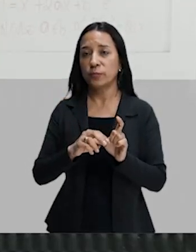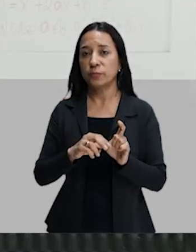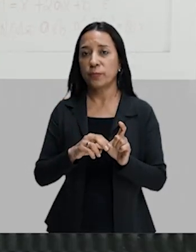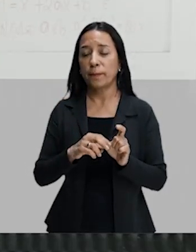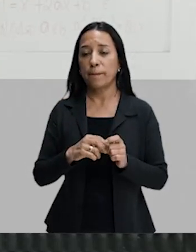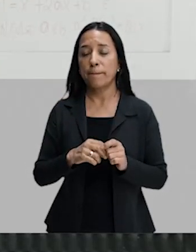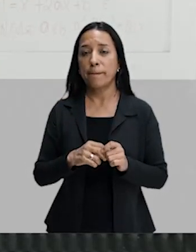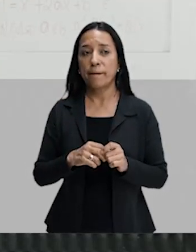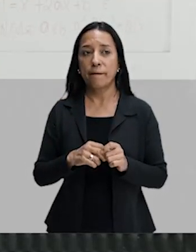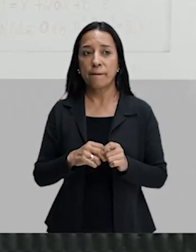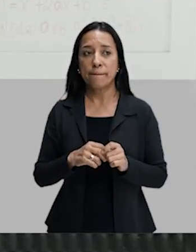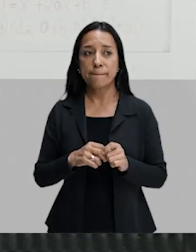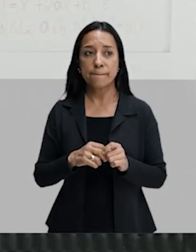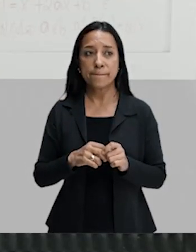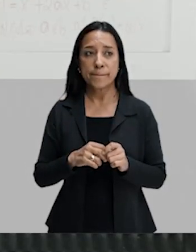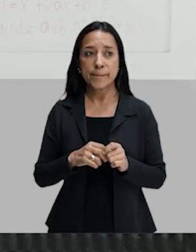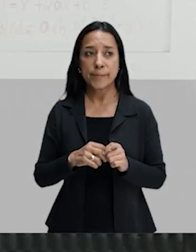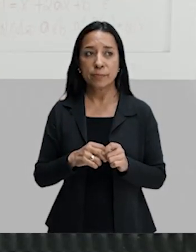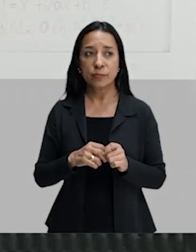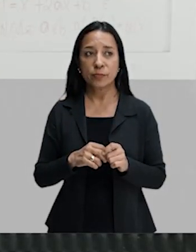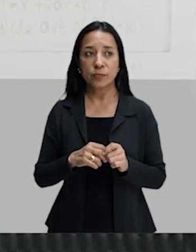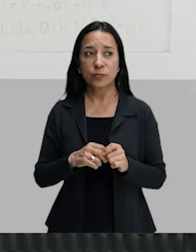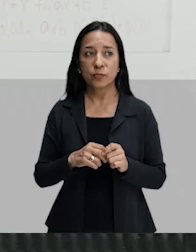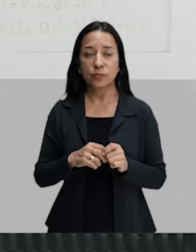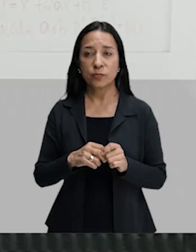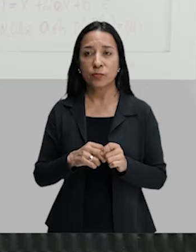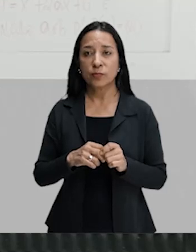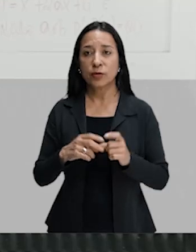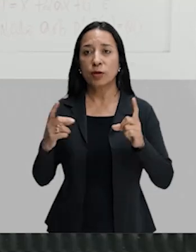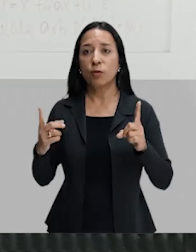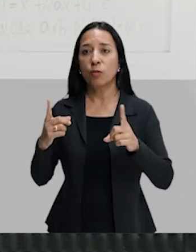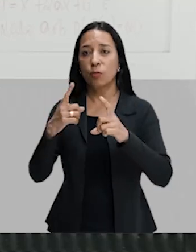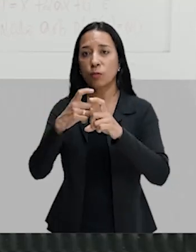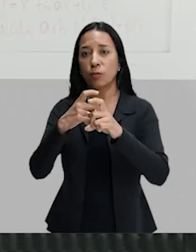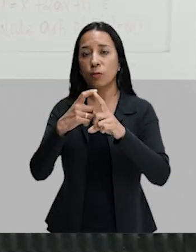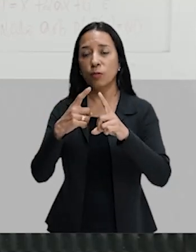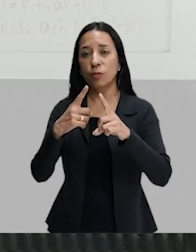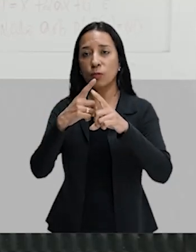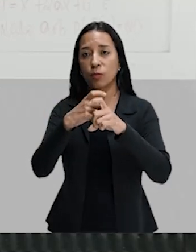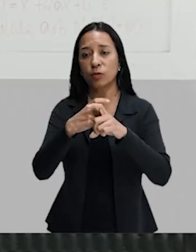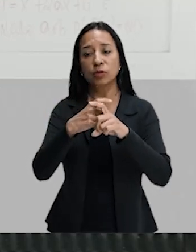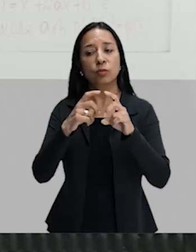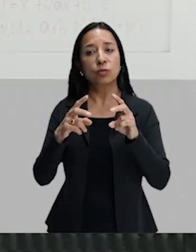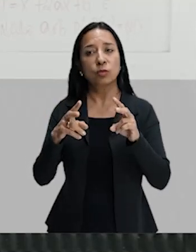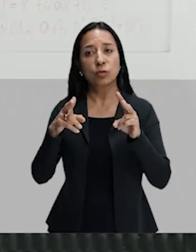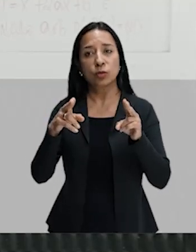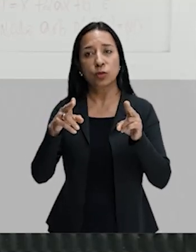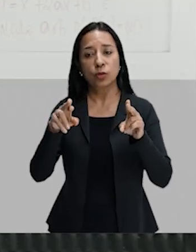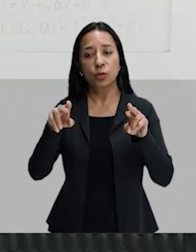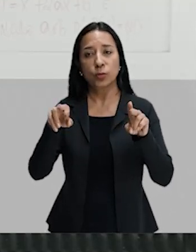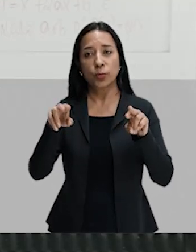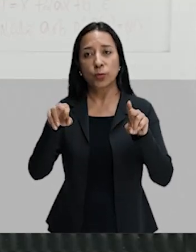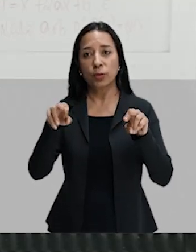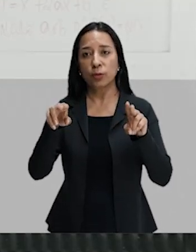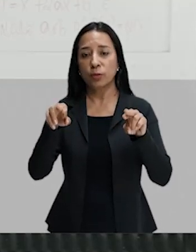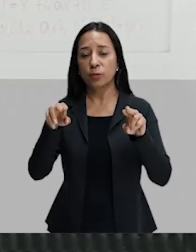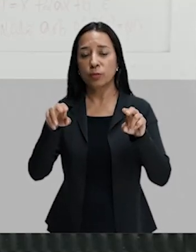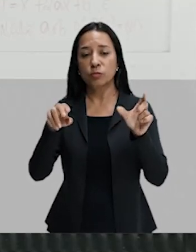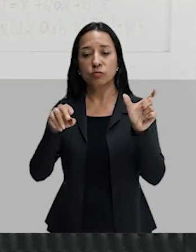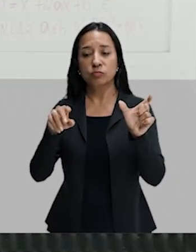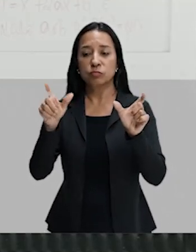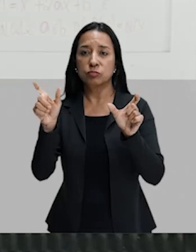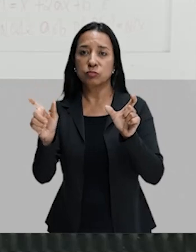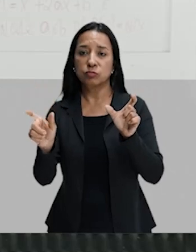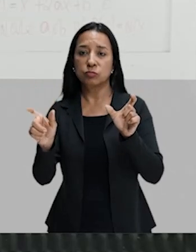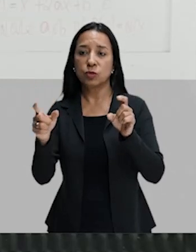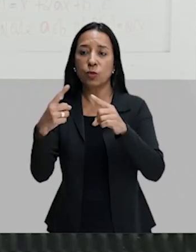coeficientes correspondentes. Então, para que um polinômio seja idêntico ao outro, os